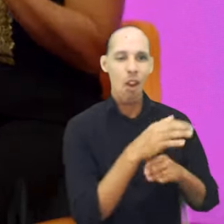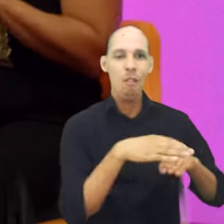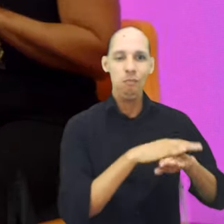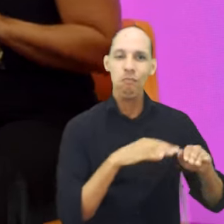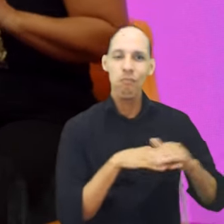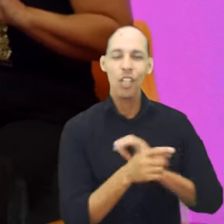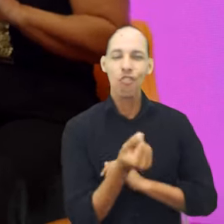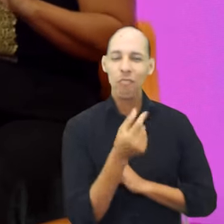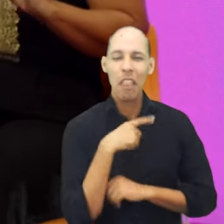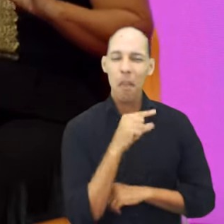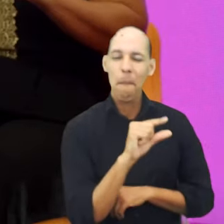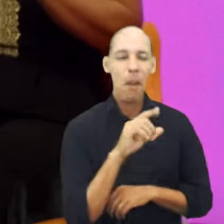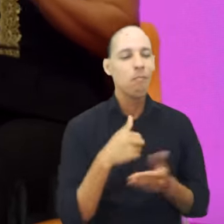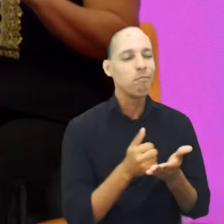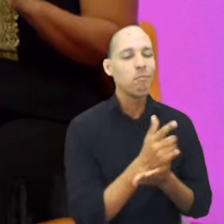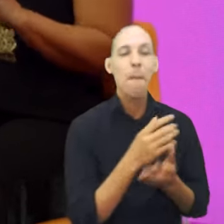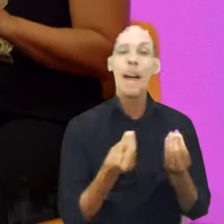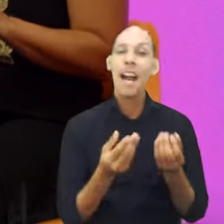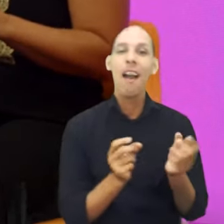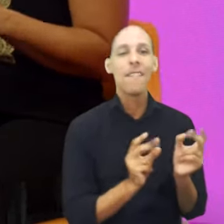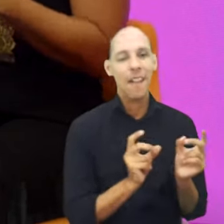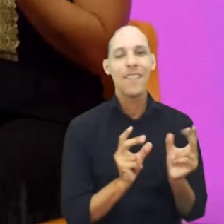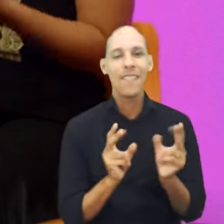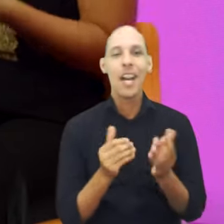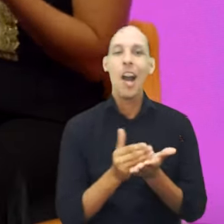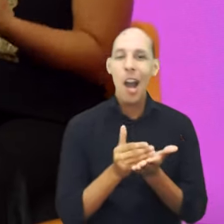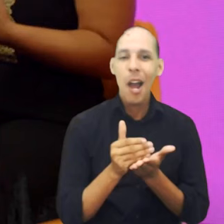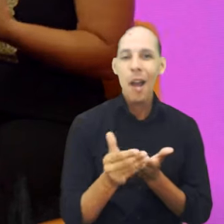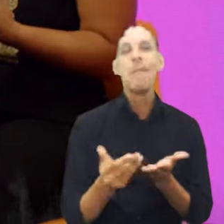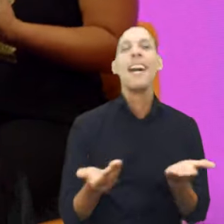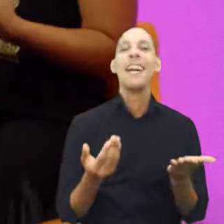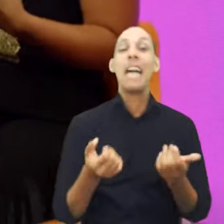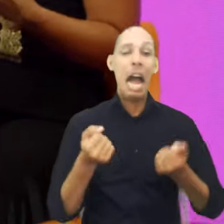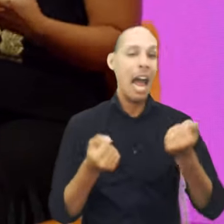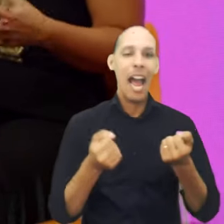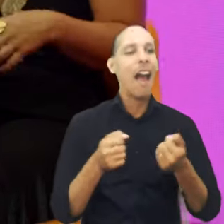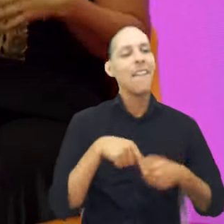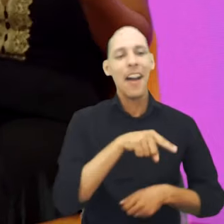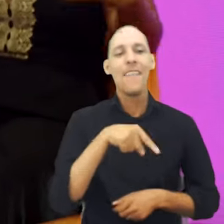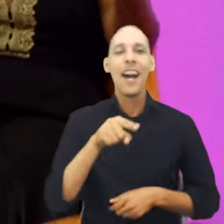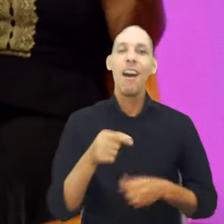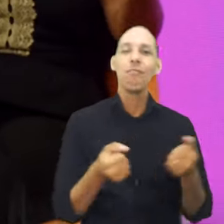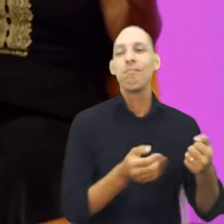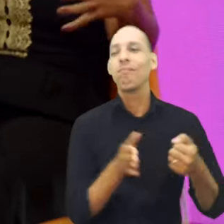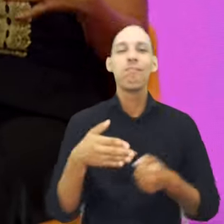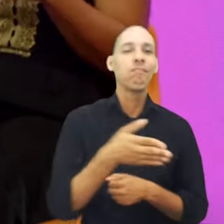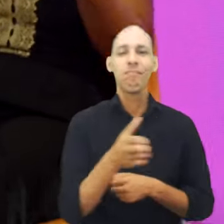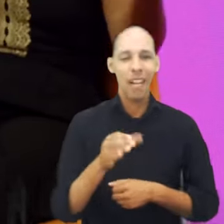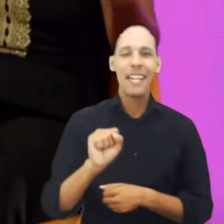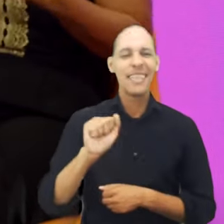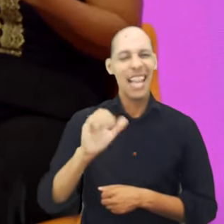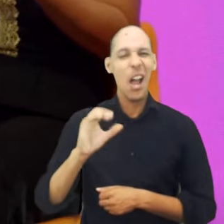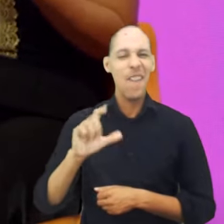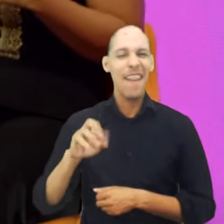com pouco dinheiro do que eu tinha, para poder começar... Pus no carro, exatamente isso. E comecei de sacoleira, comecei